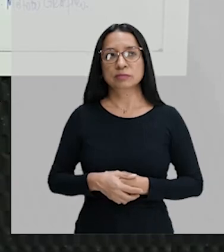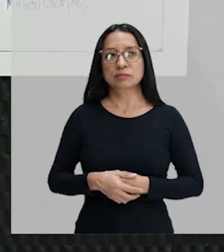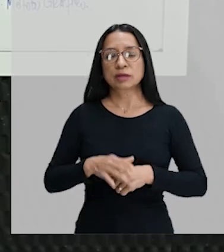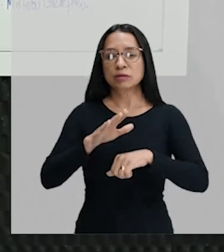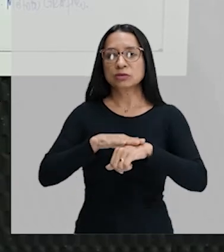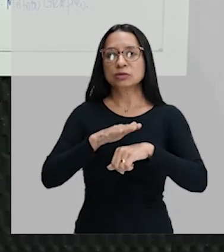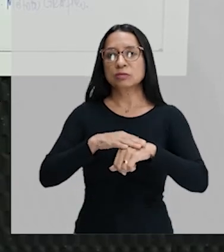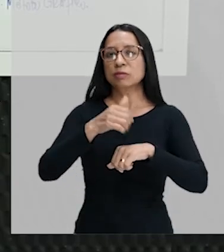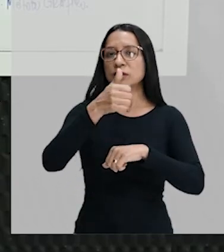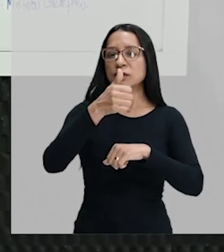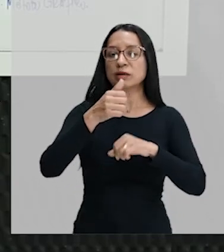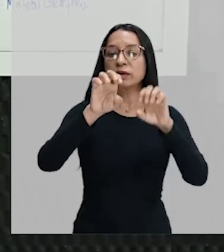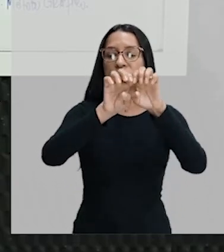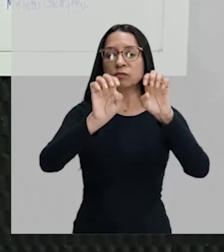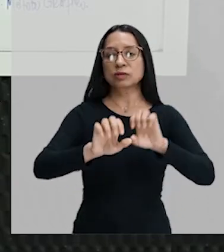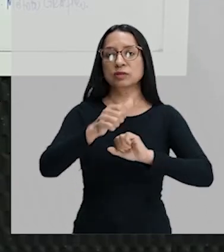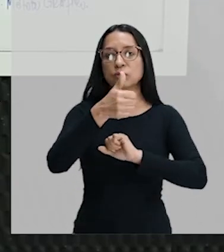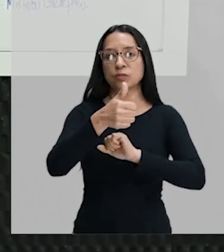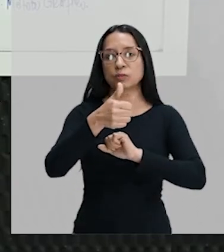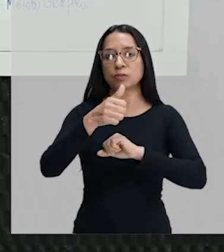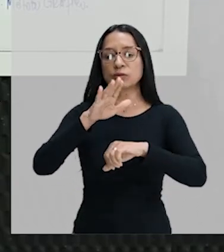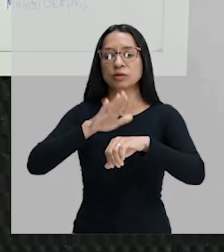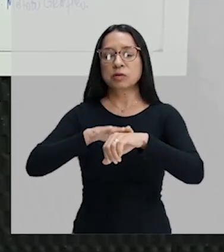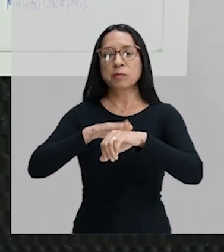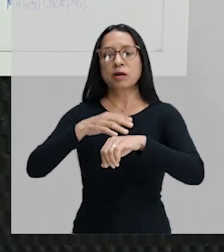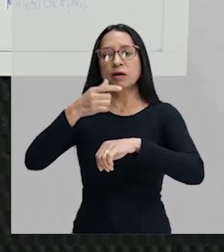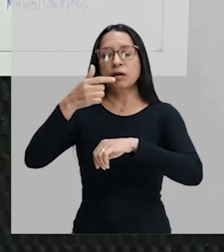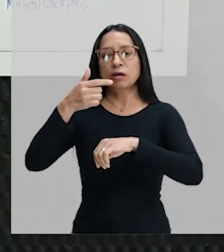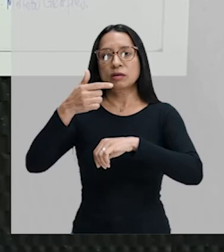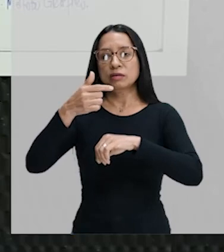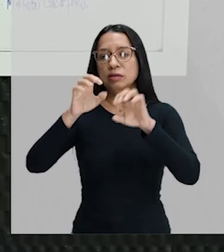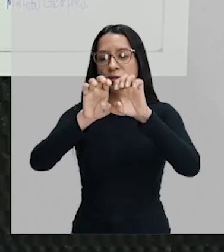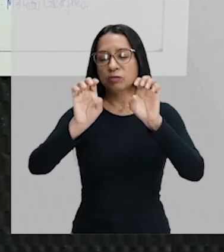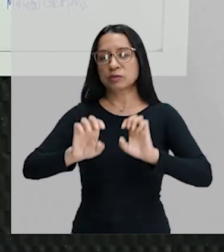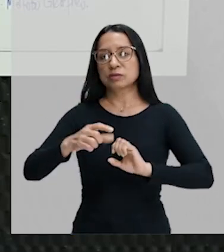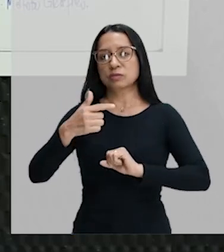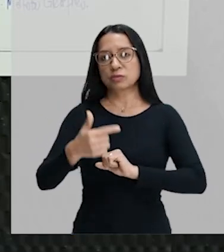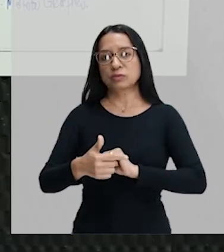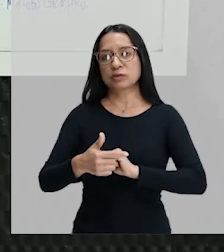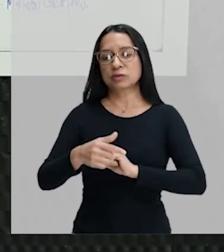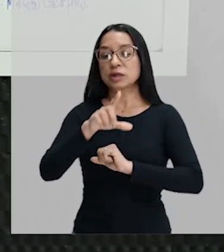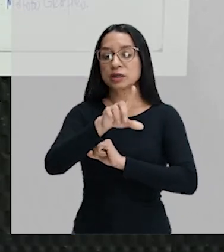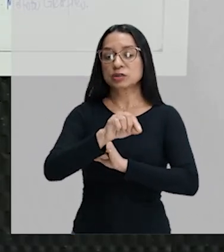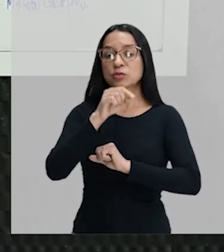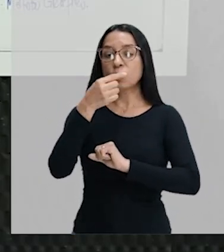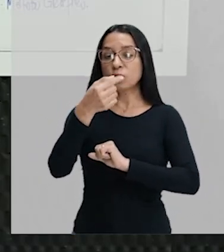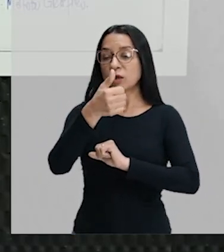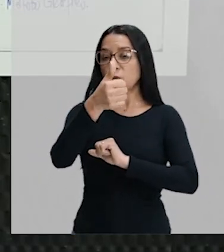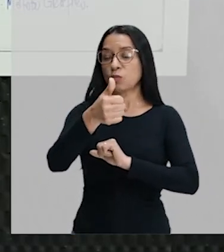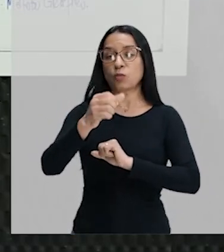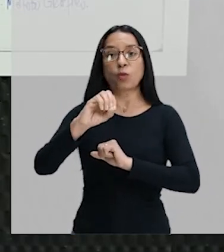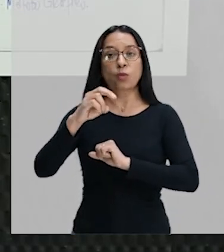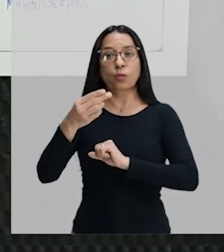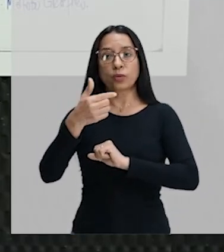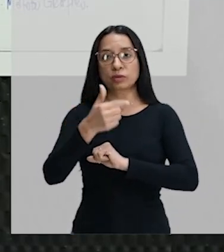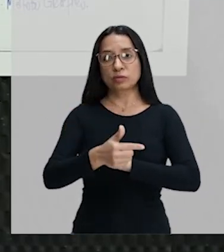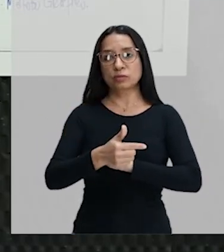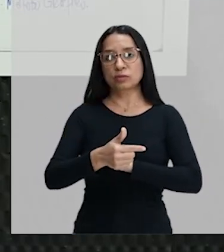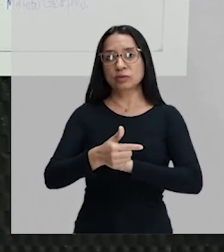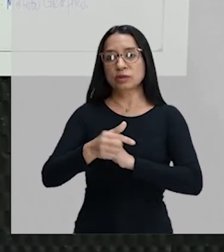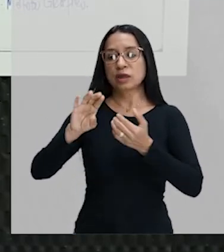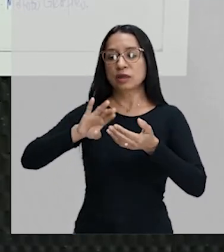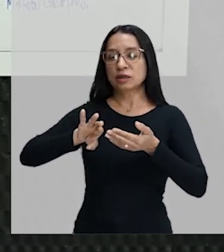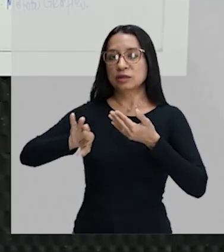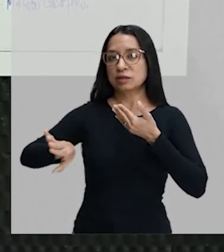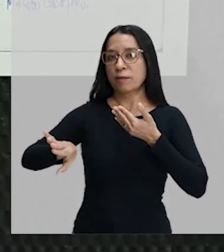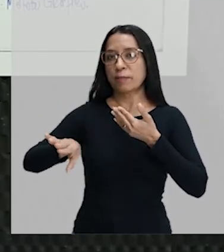E você escolhe uma equação dessa e isola uma letra, deixando-a sozinha no